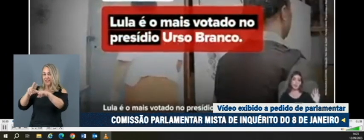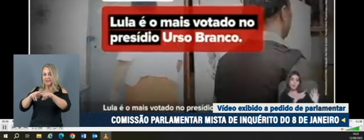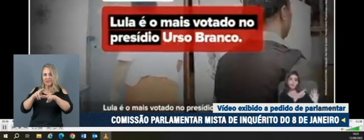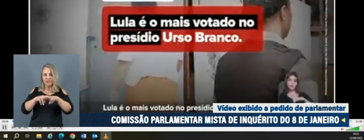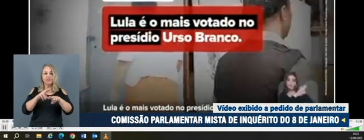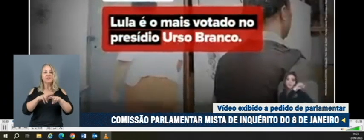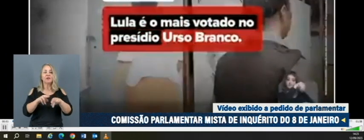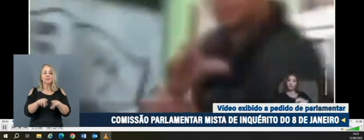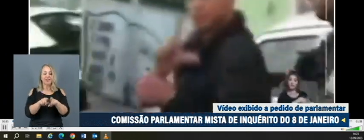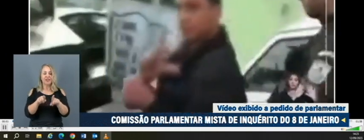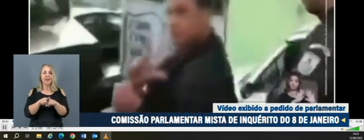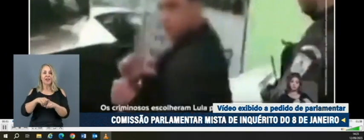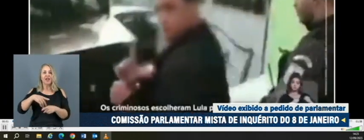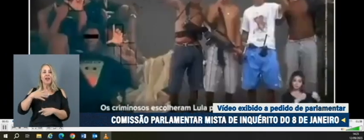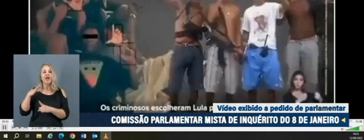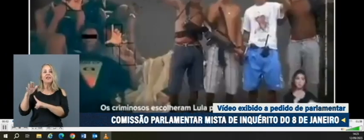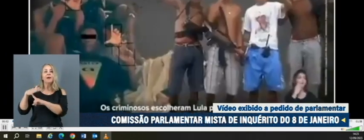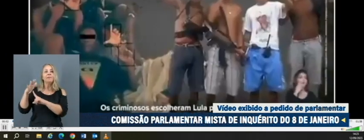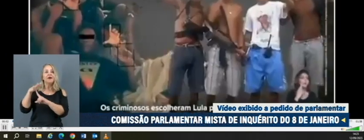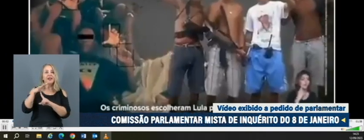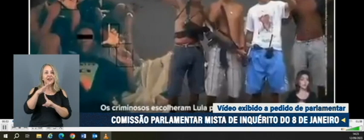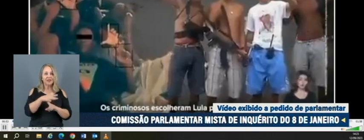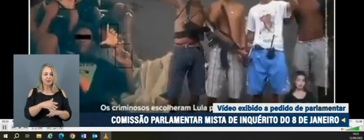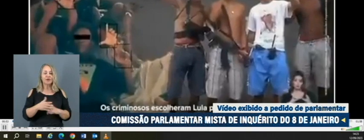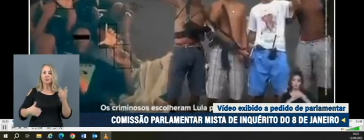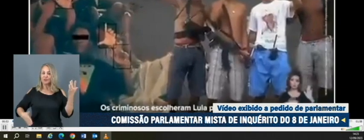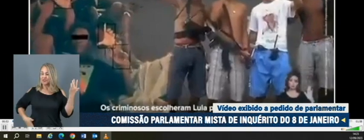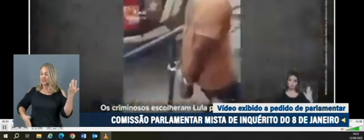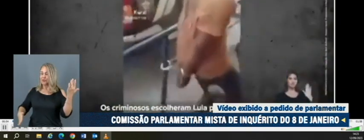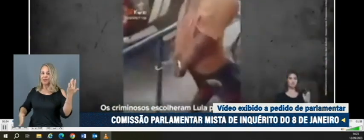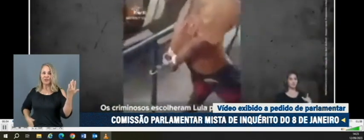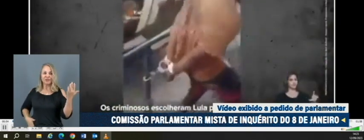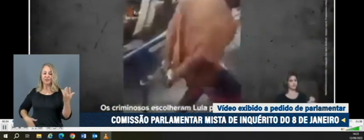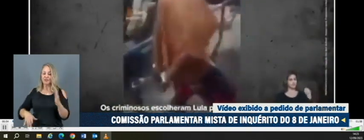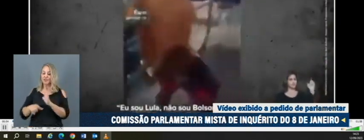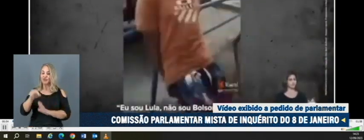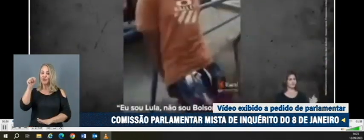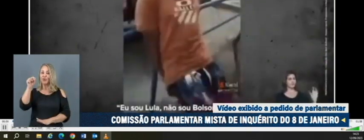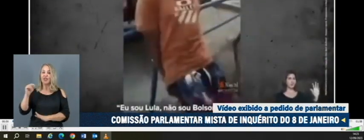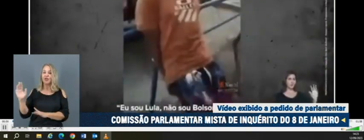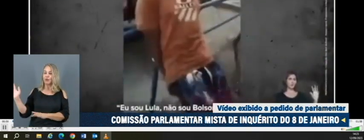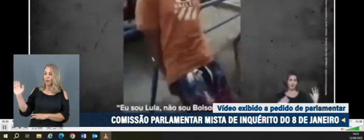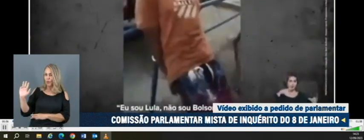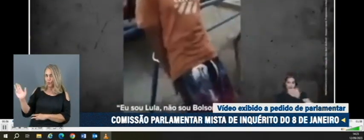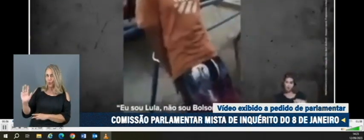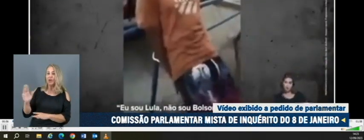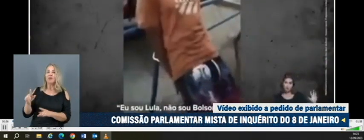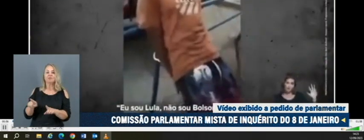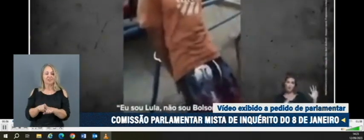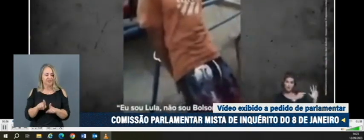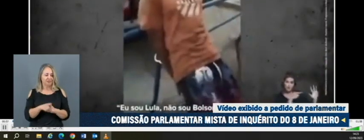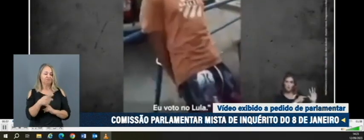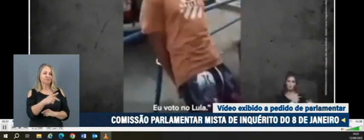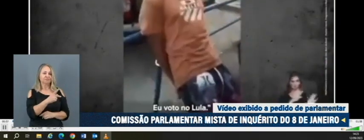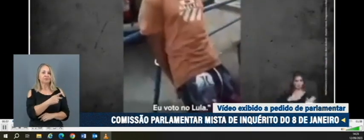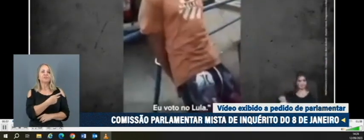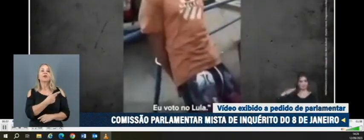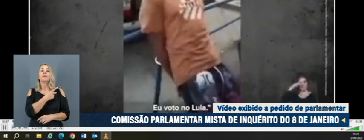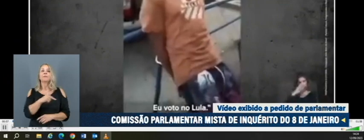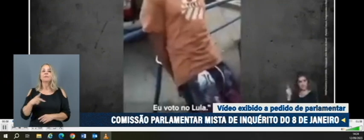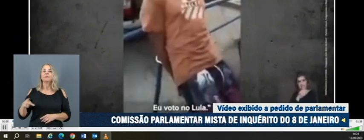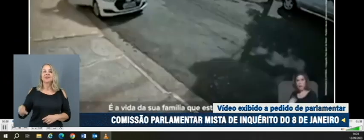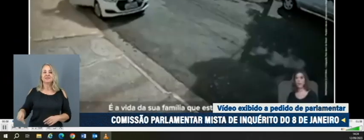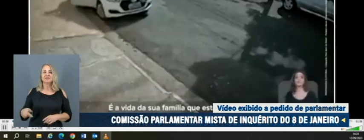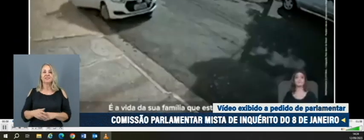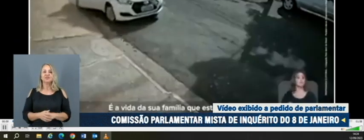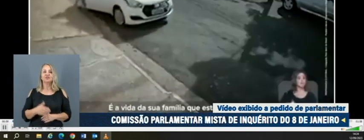no presídio Urso Branco. Os criminosos escolheram Lula para presidente. Eu sou o Lula, não sou Bolsonaro, não. Eu